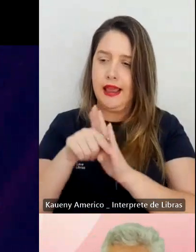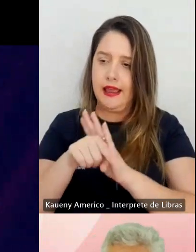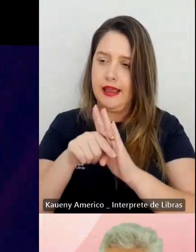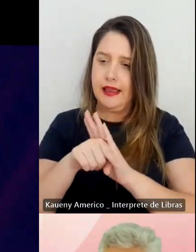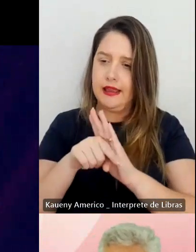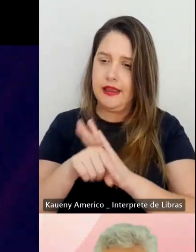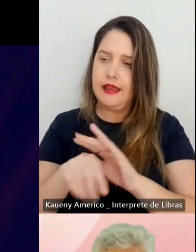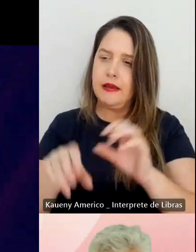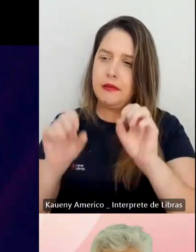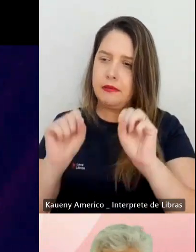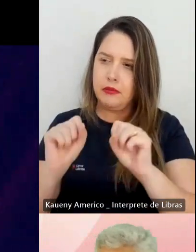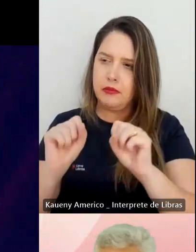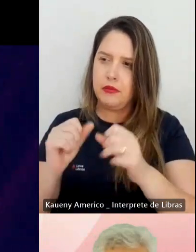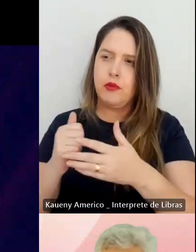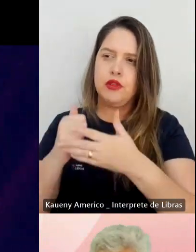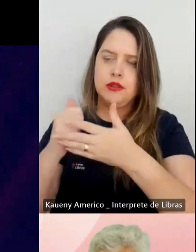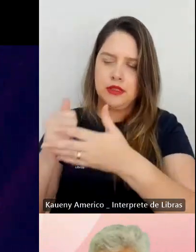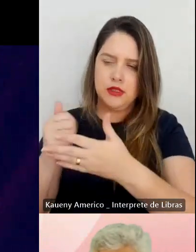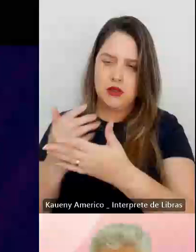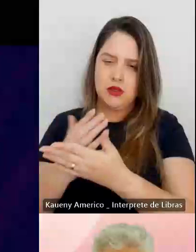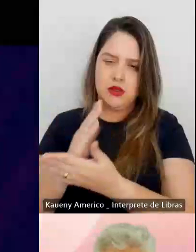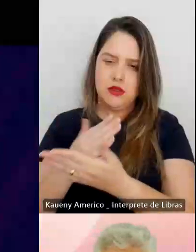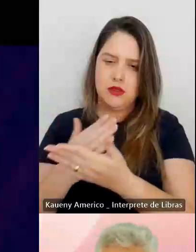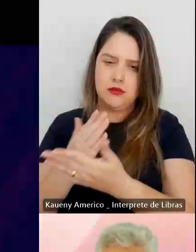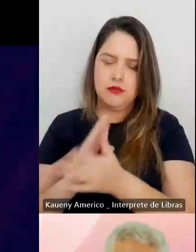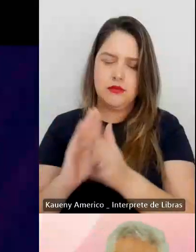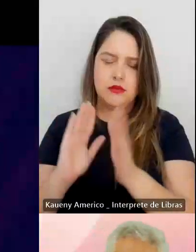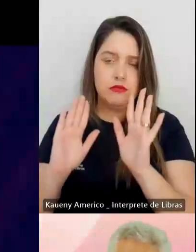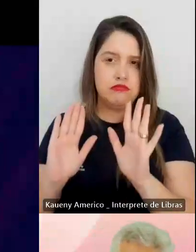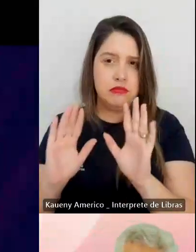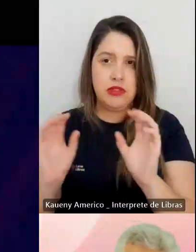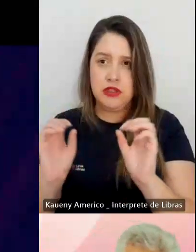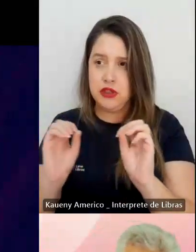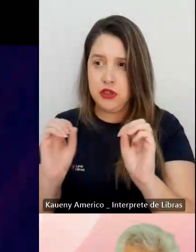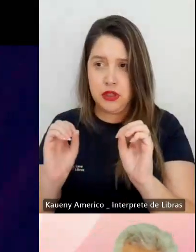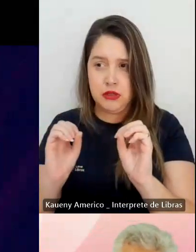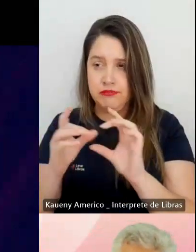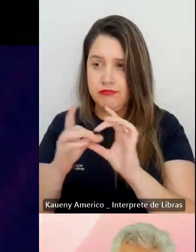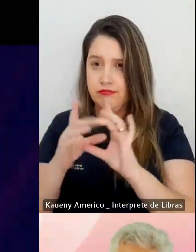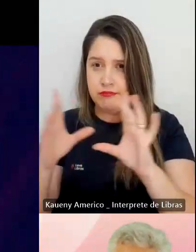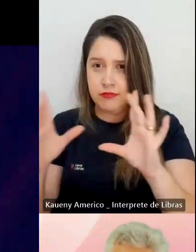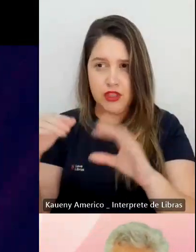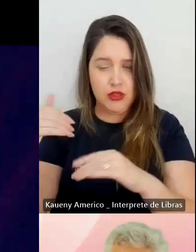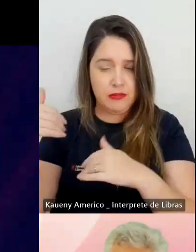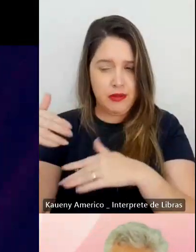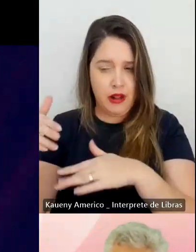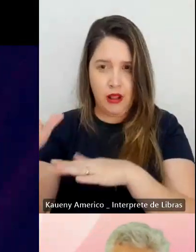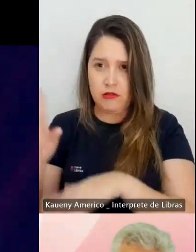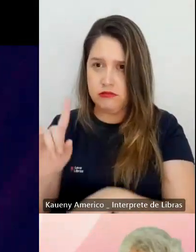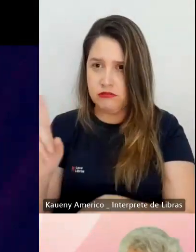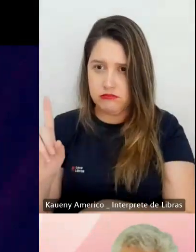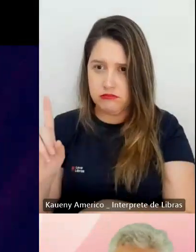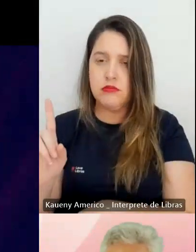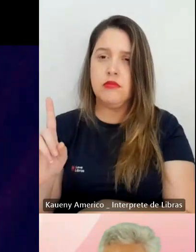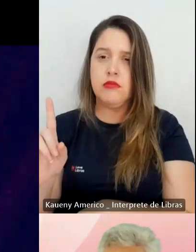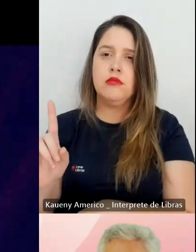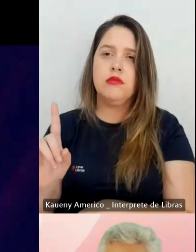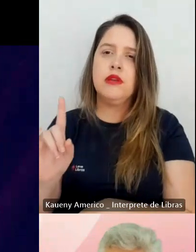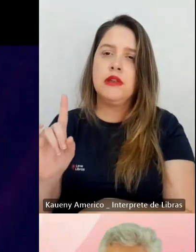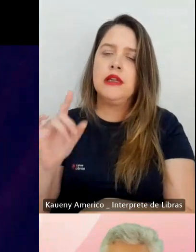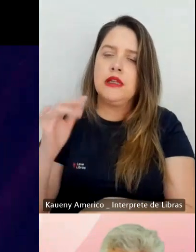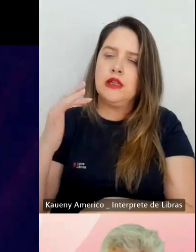um incômodo, mas não de jeito nenhum deve ser deixado para lá, que a dor seja maior